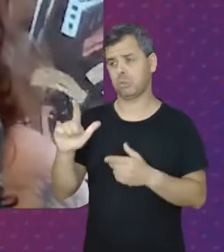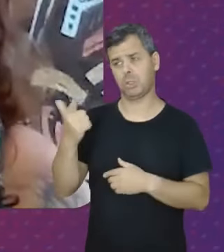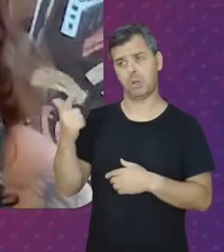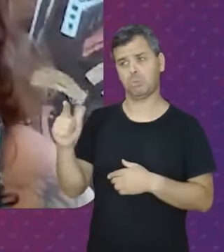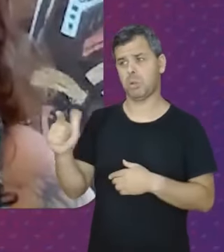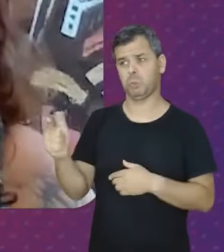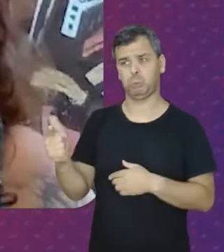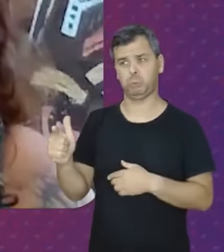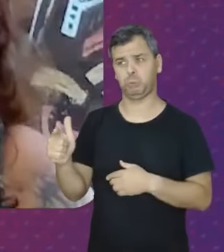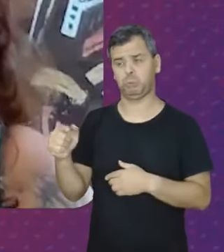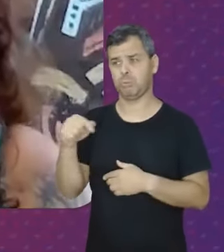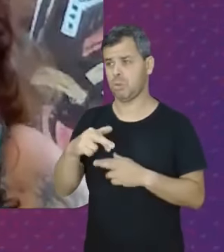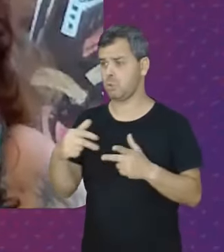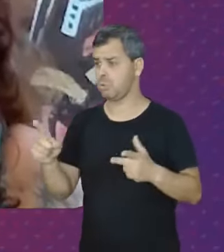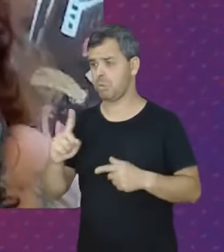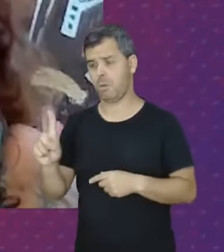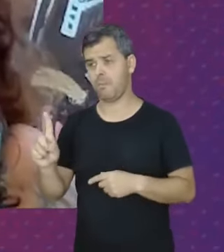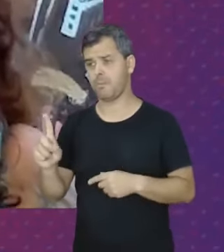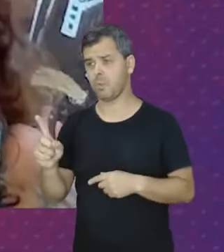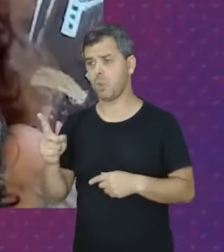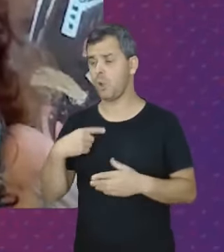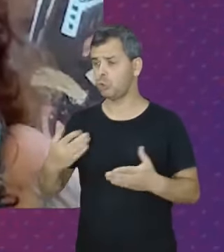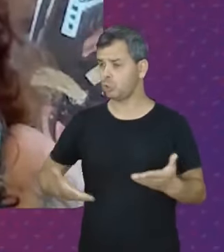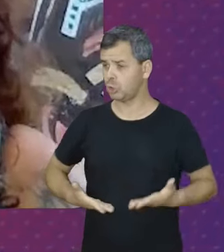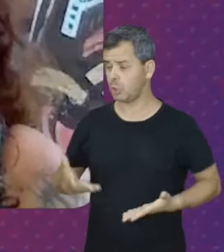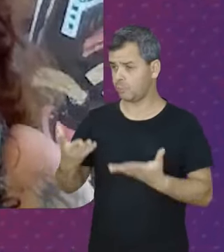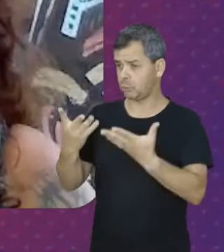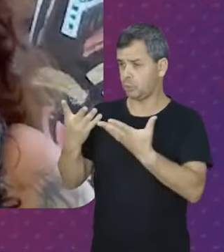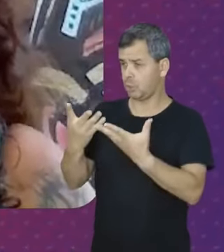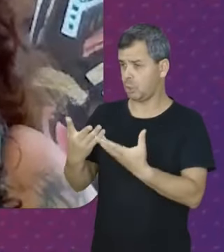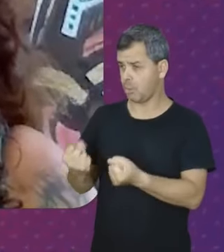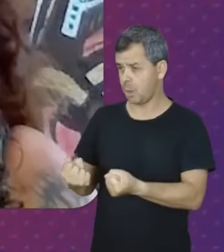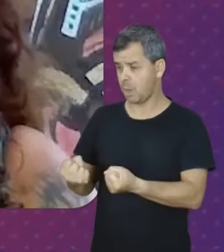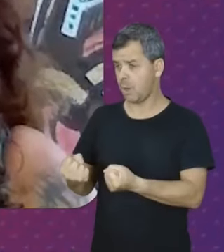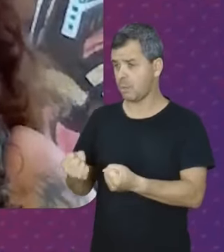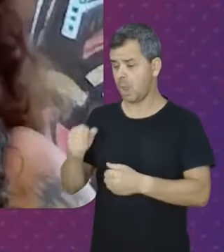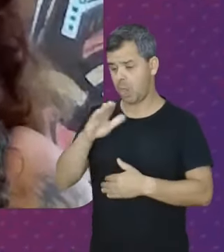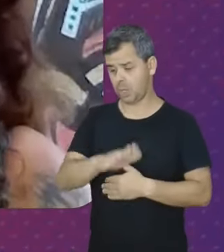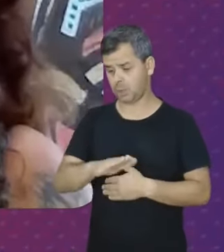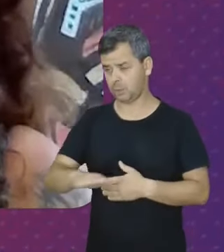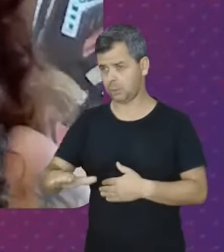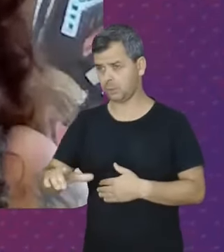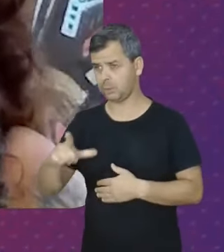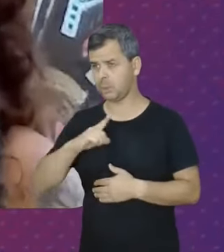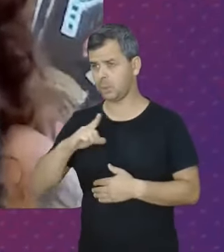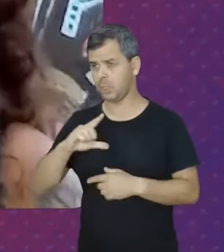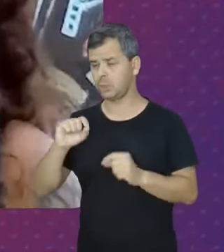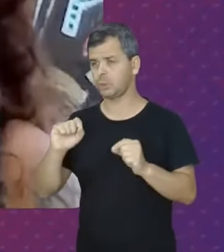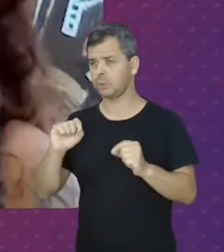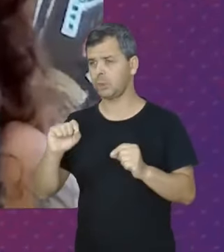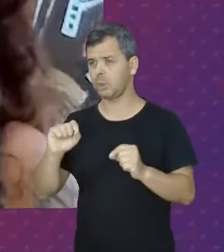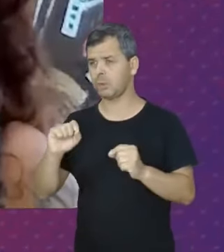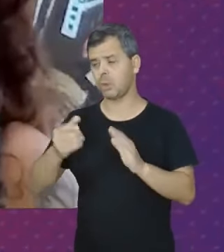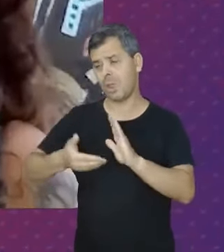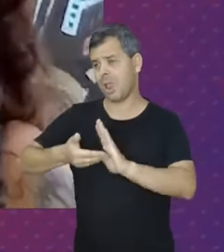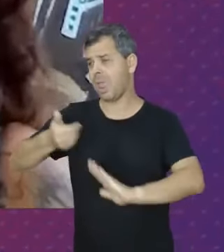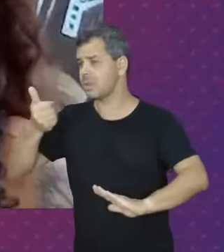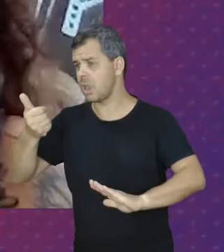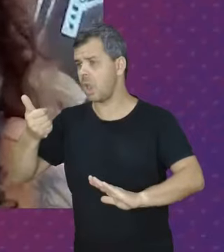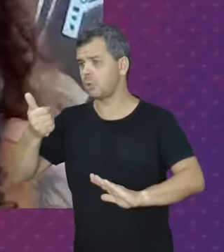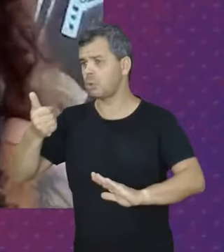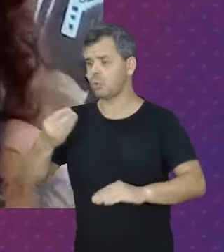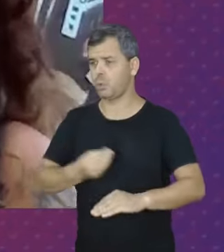né? Então, hoje são serviços de acolhimento, as crianças não é retirado da